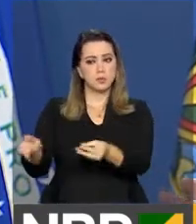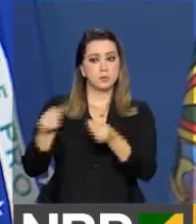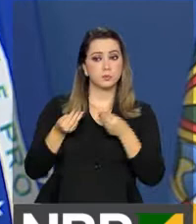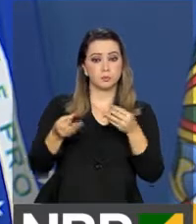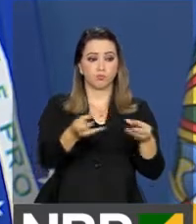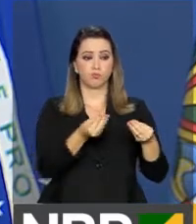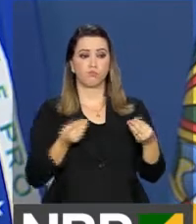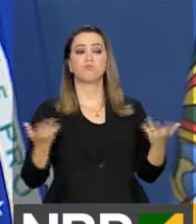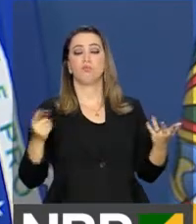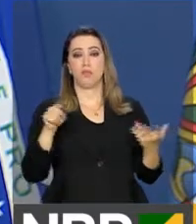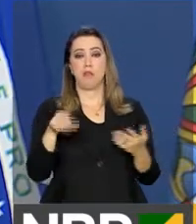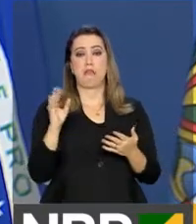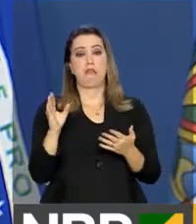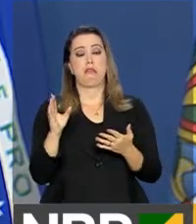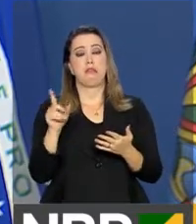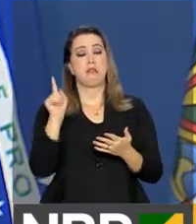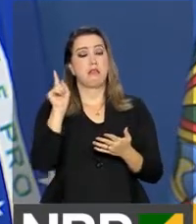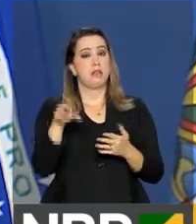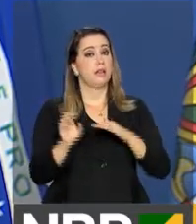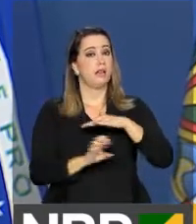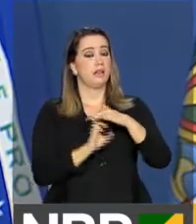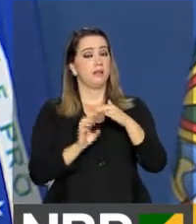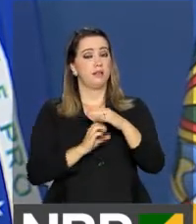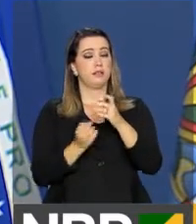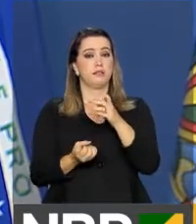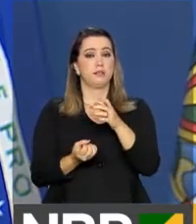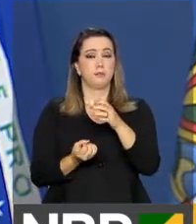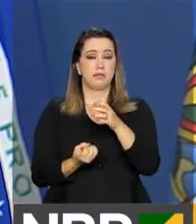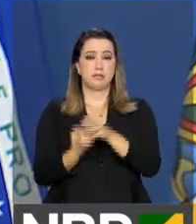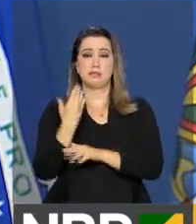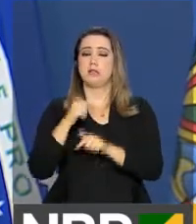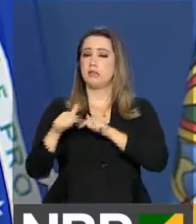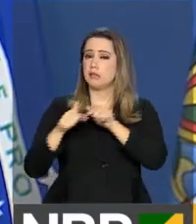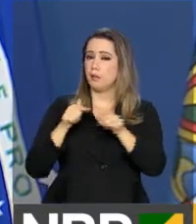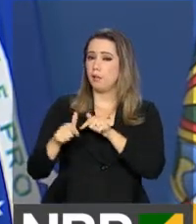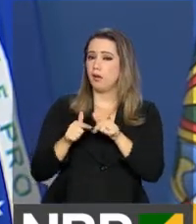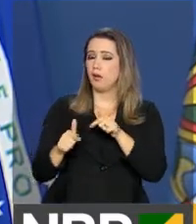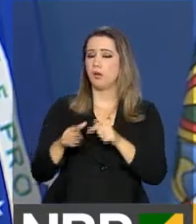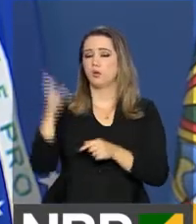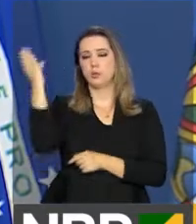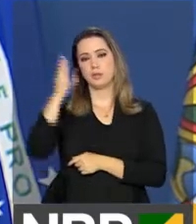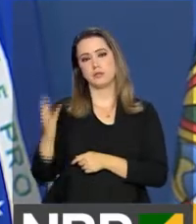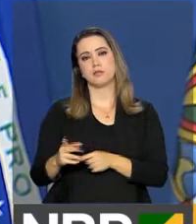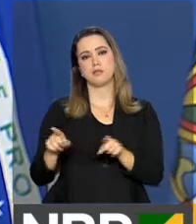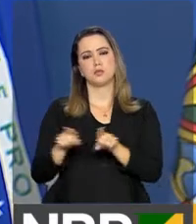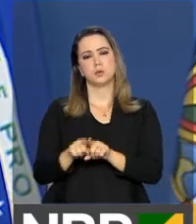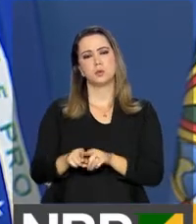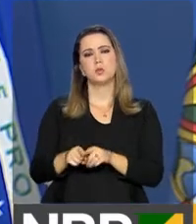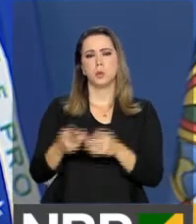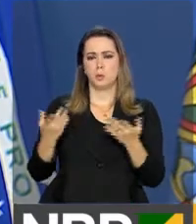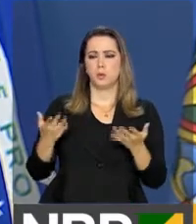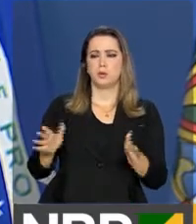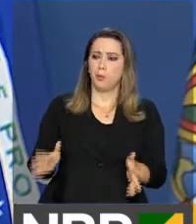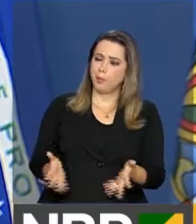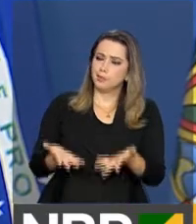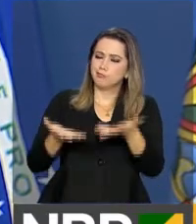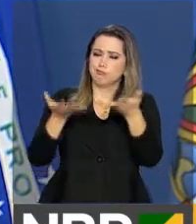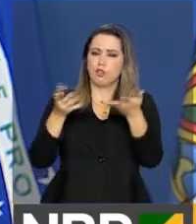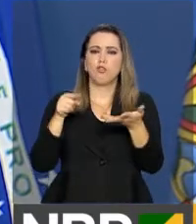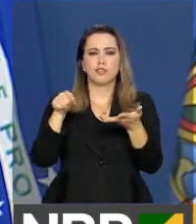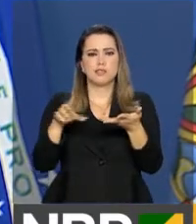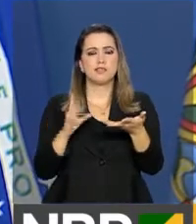diretos e indiretos que se criam o país portanto além de enaltecer los eu não pude deixar